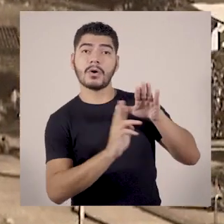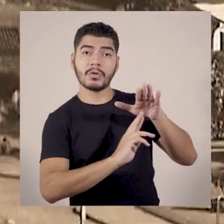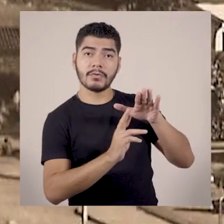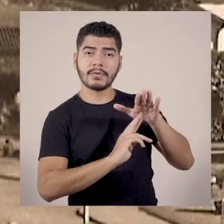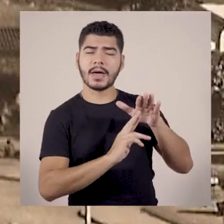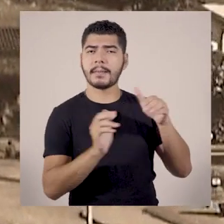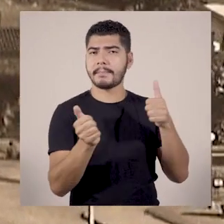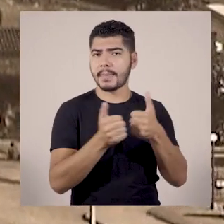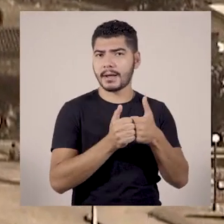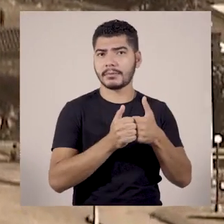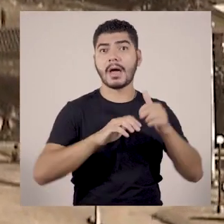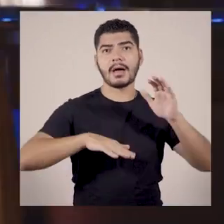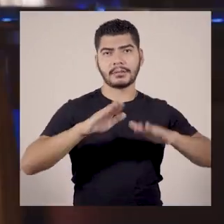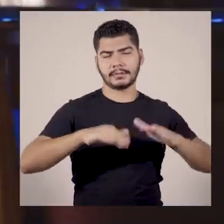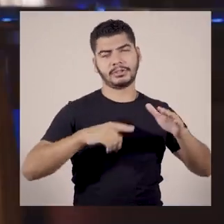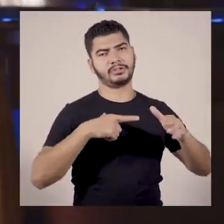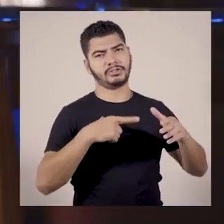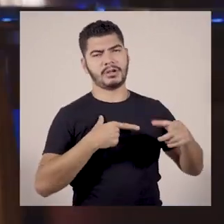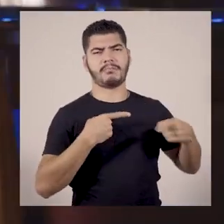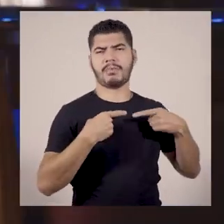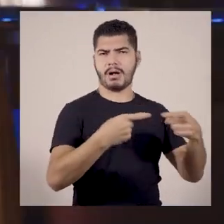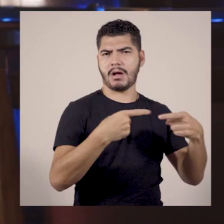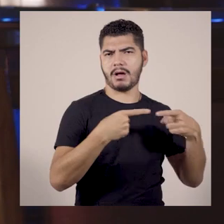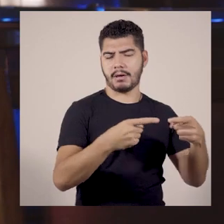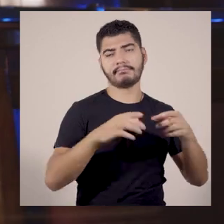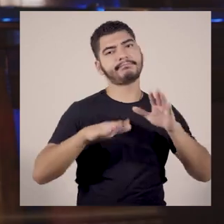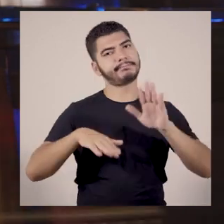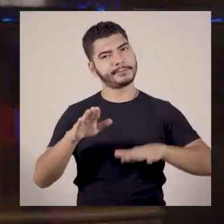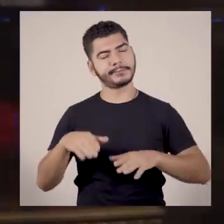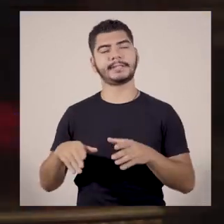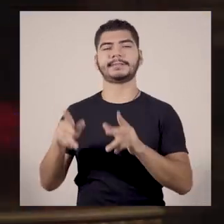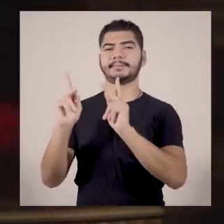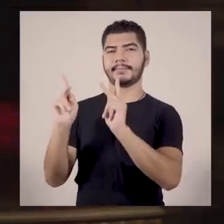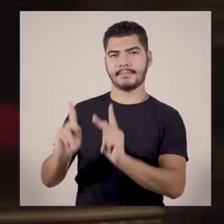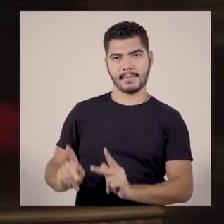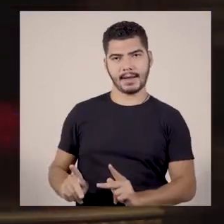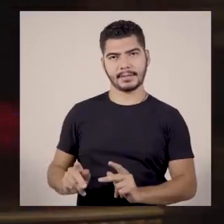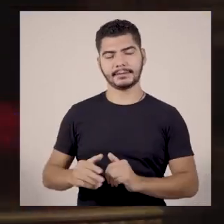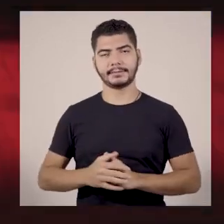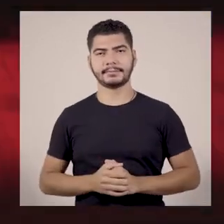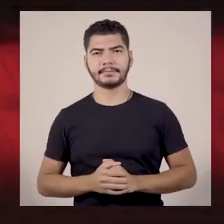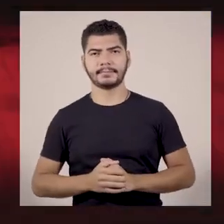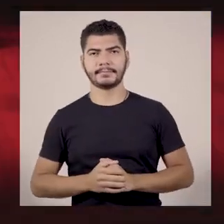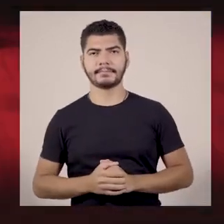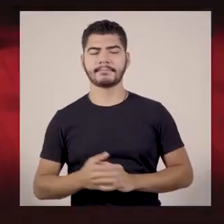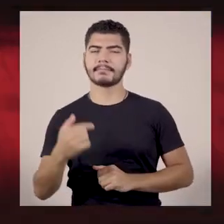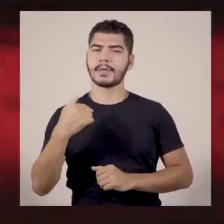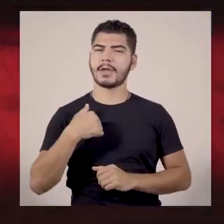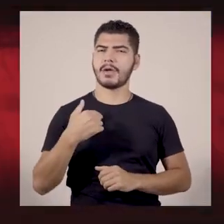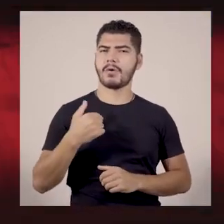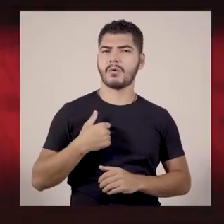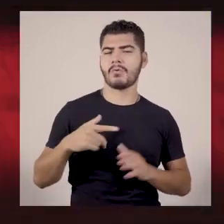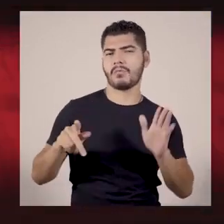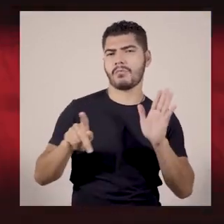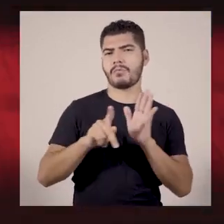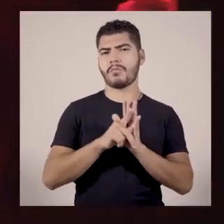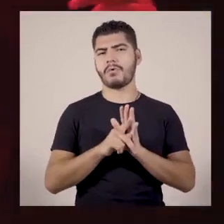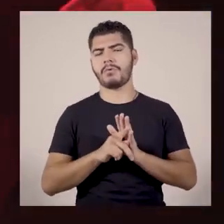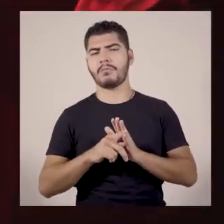lado, às vezes em guerra e às vezes em paz. Eu sou da Gama